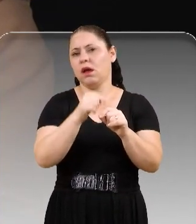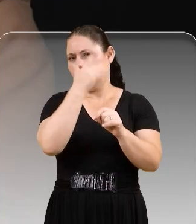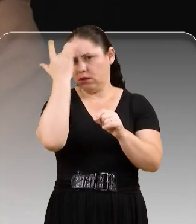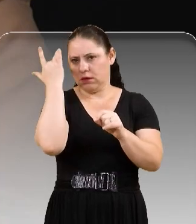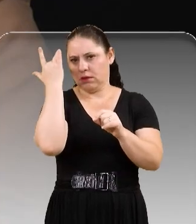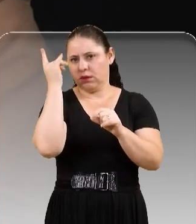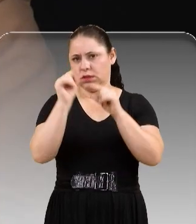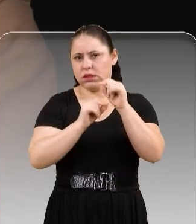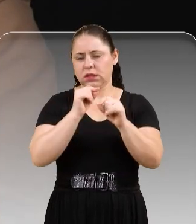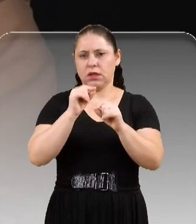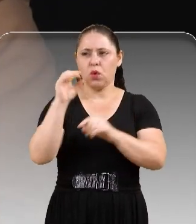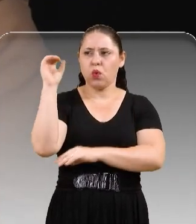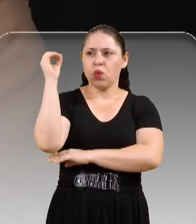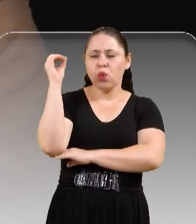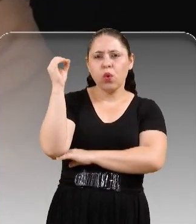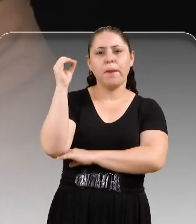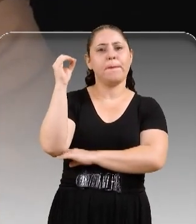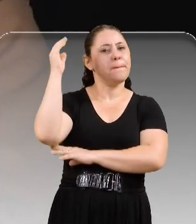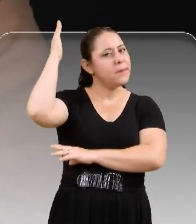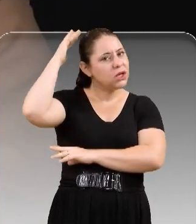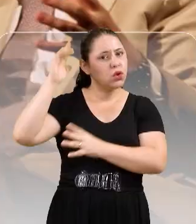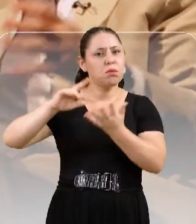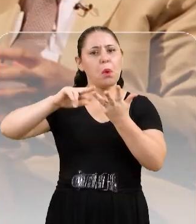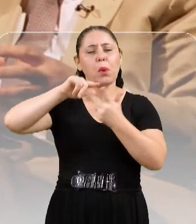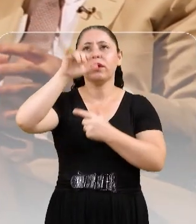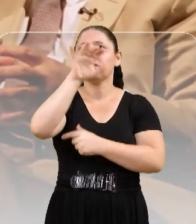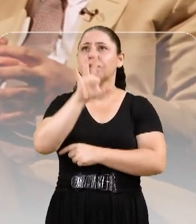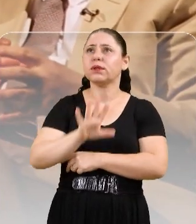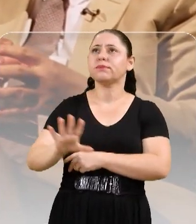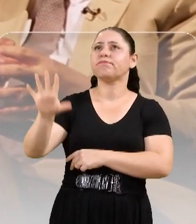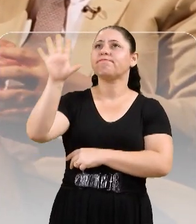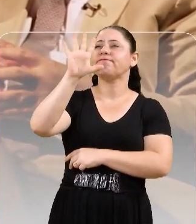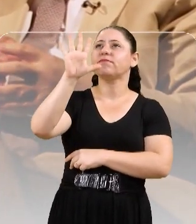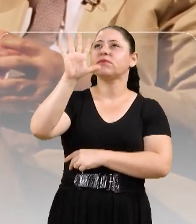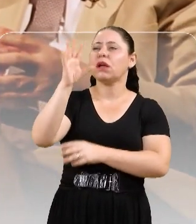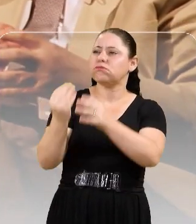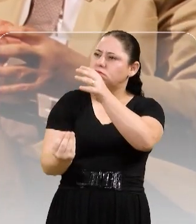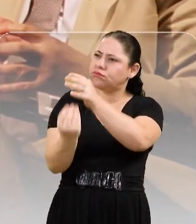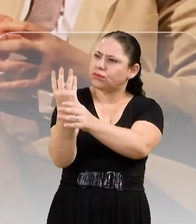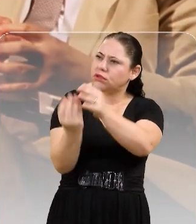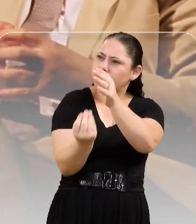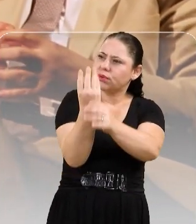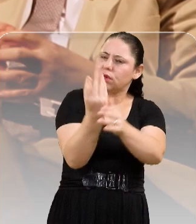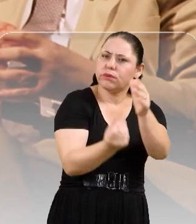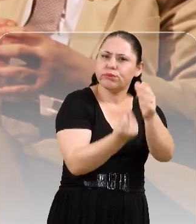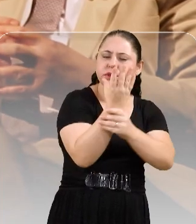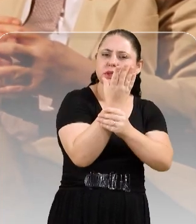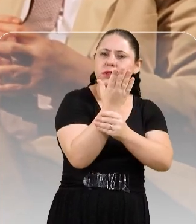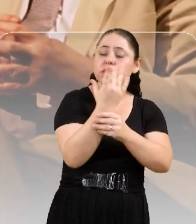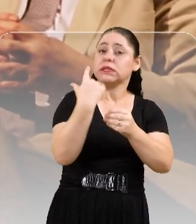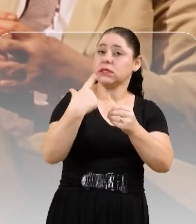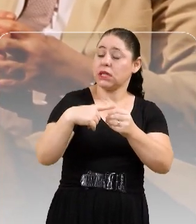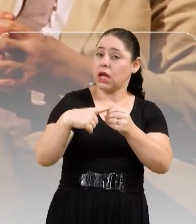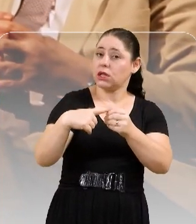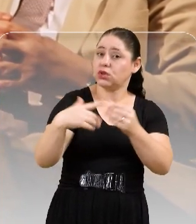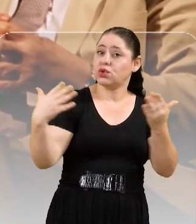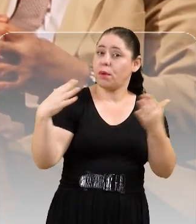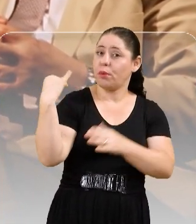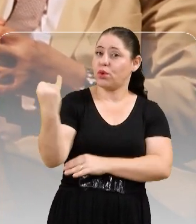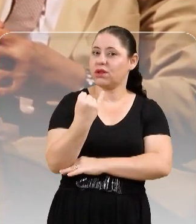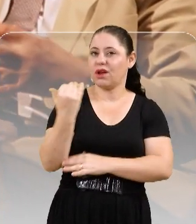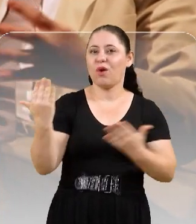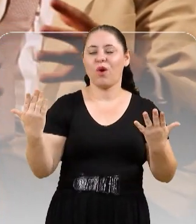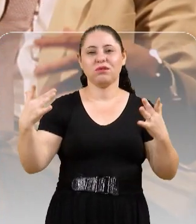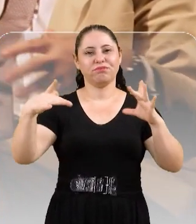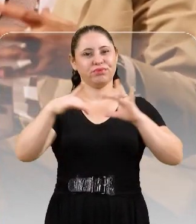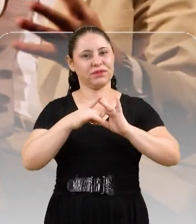que vieram principalmente do Rio Grande do Sul, do Paraná e de outros estados que acabaram formando cidades aqui importantes e que hoje